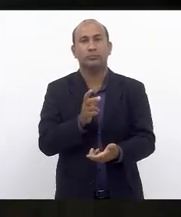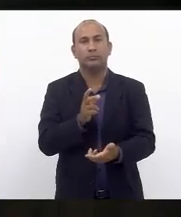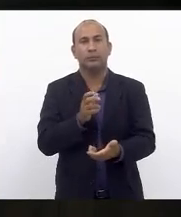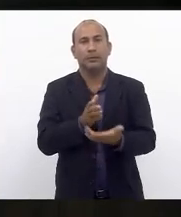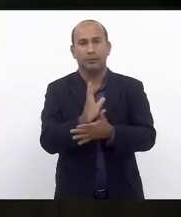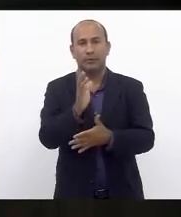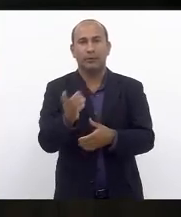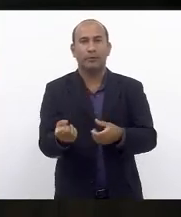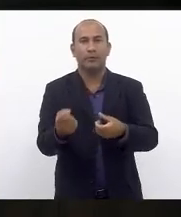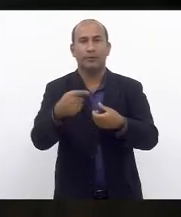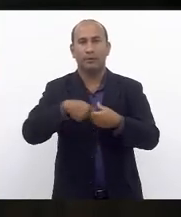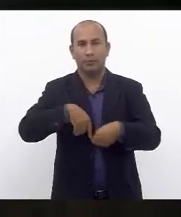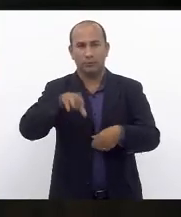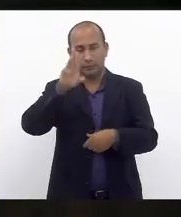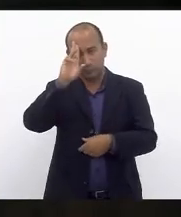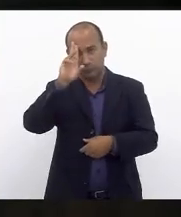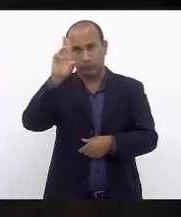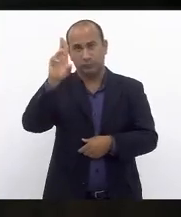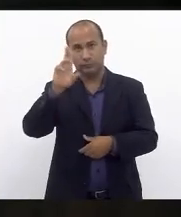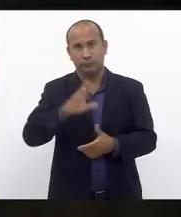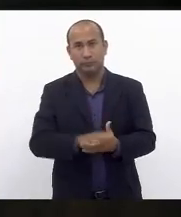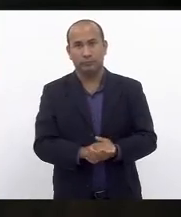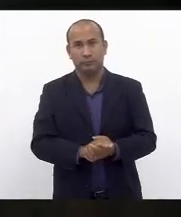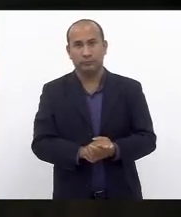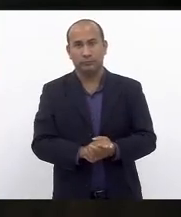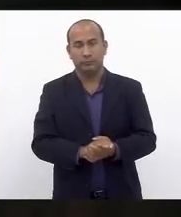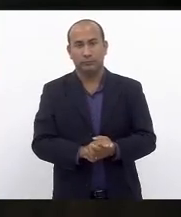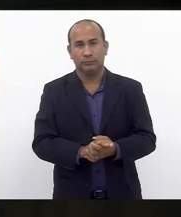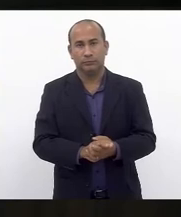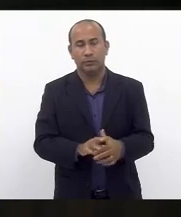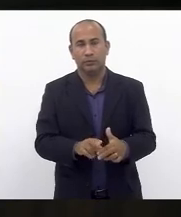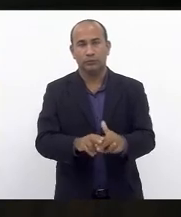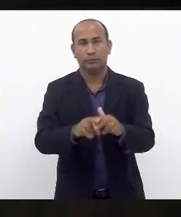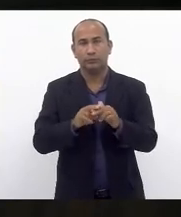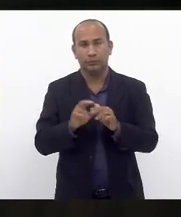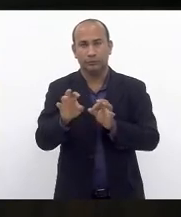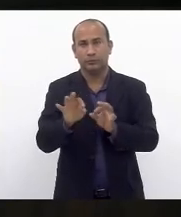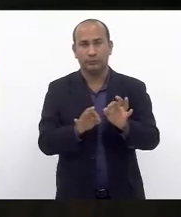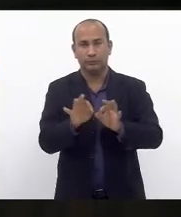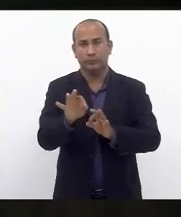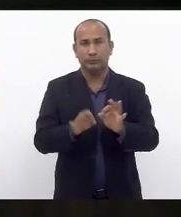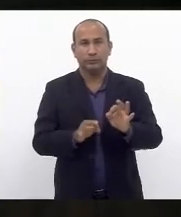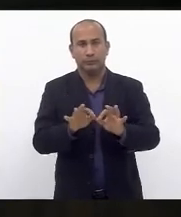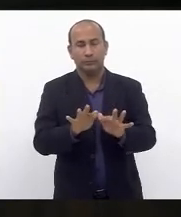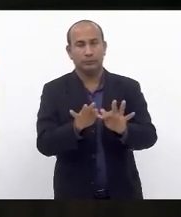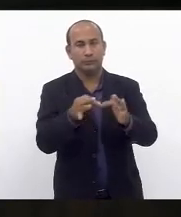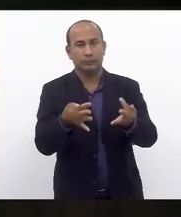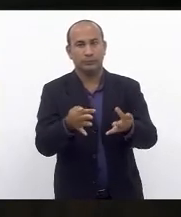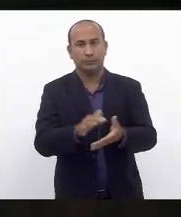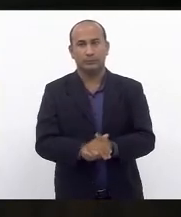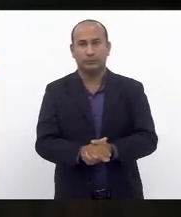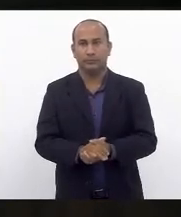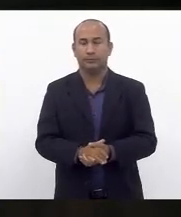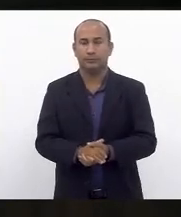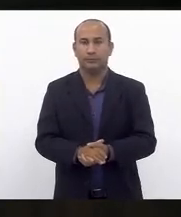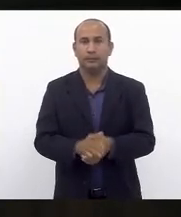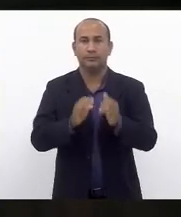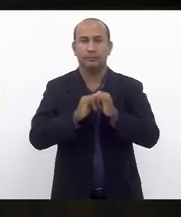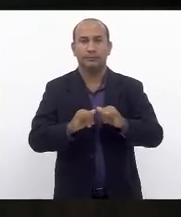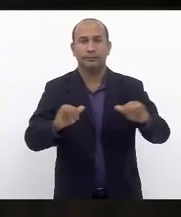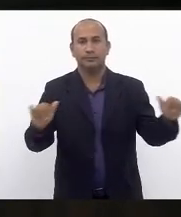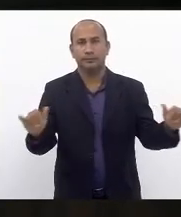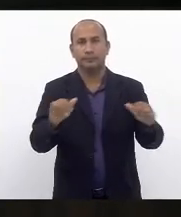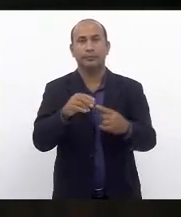Retorna o autor para reelaborar a indicação simples. Anuncio a